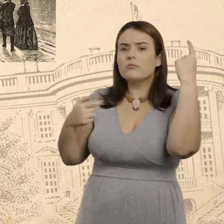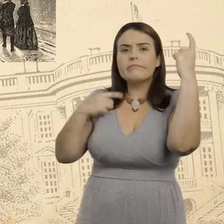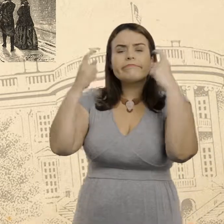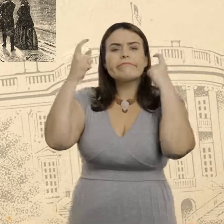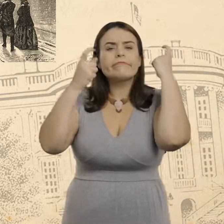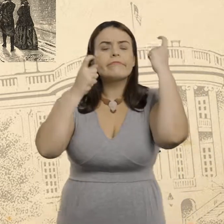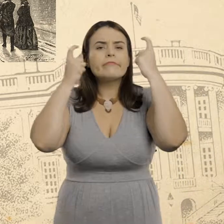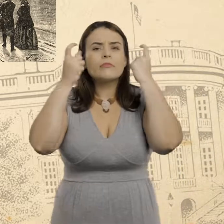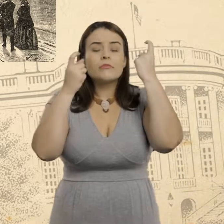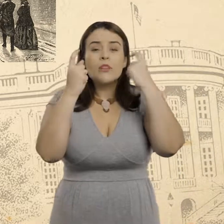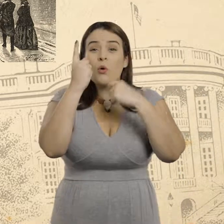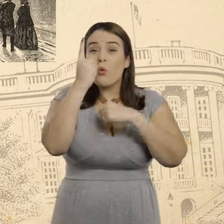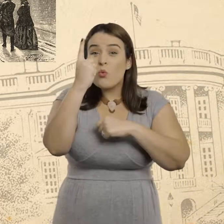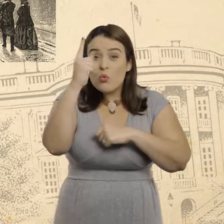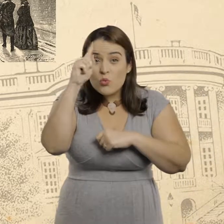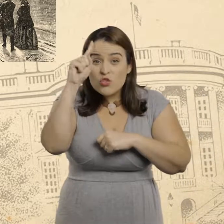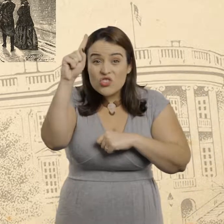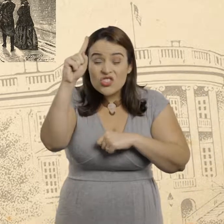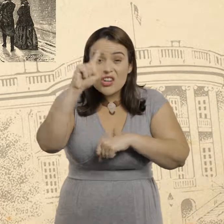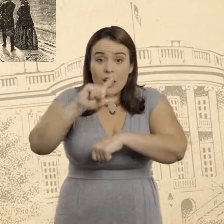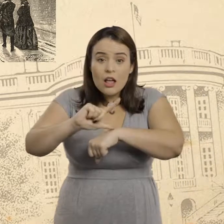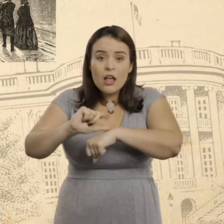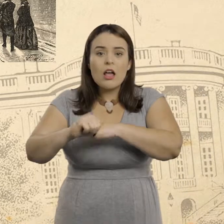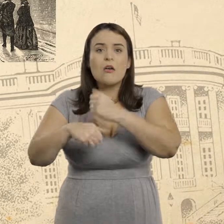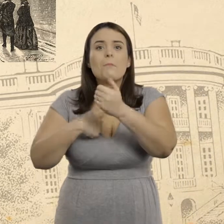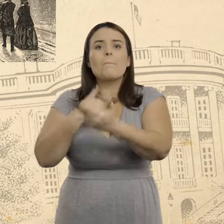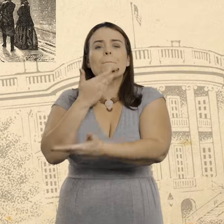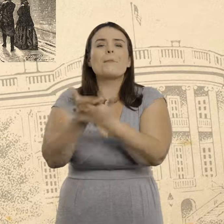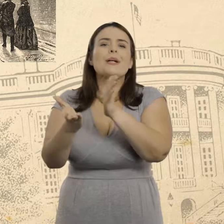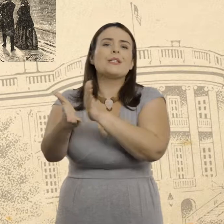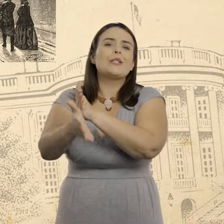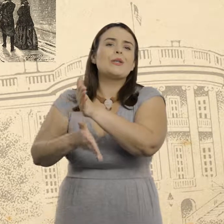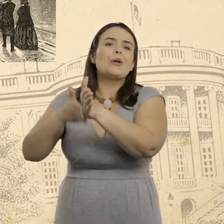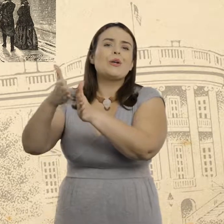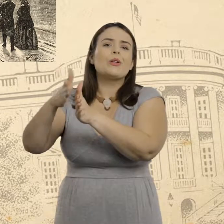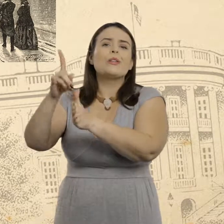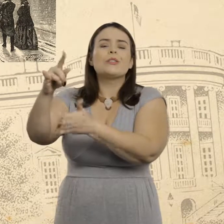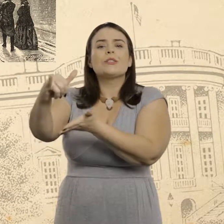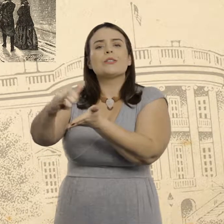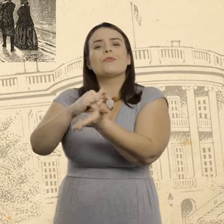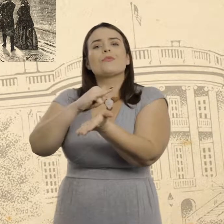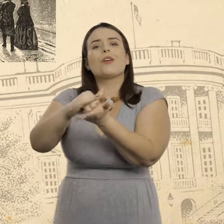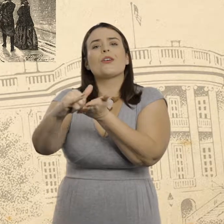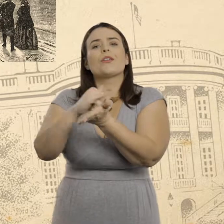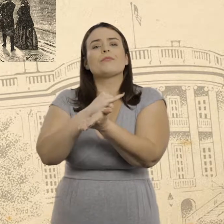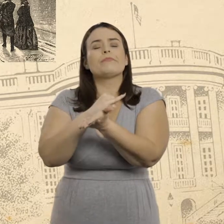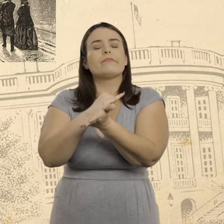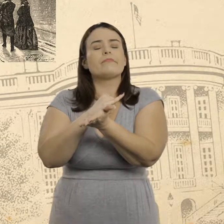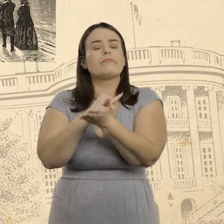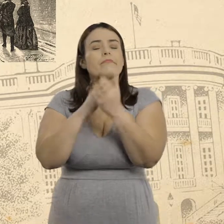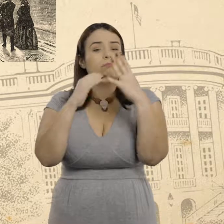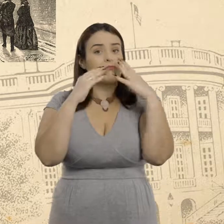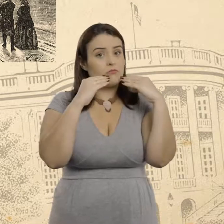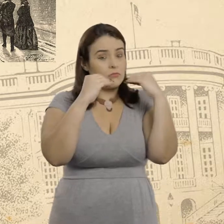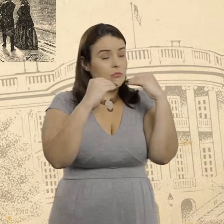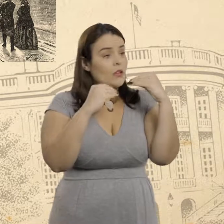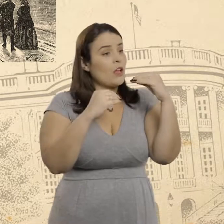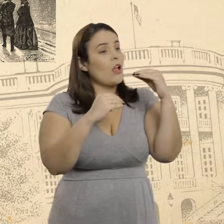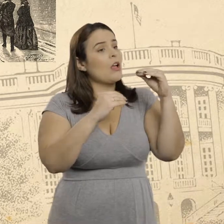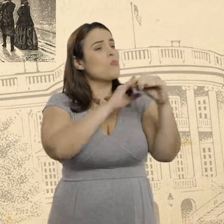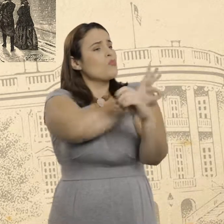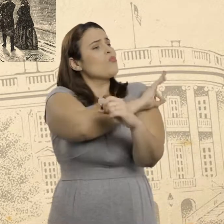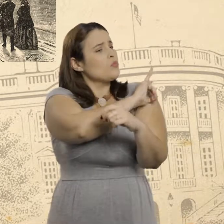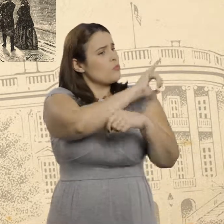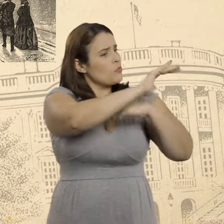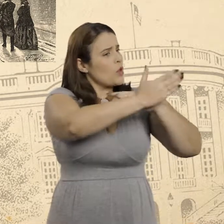Sr. Fogg estava preocupado porque um dia de atraso faria perder o trem que ia para Nova York. O Sr. Fogg pediu ajuda